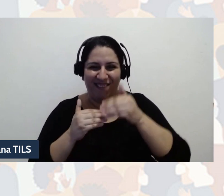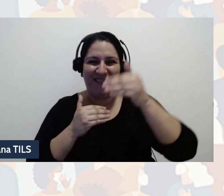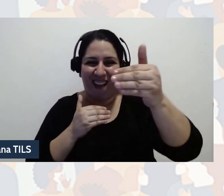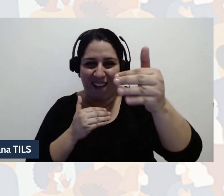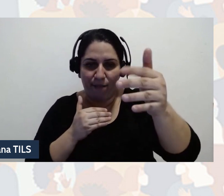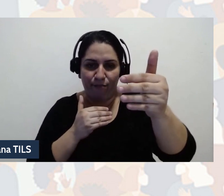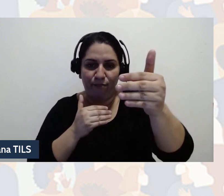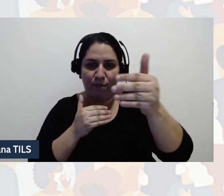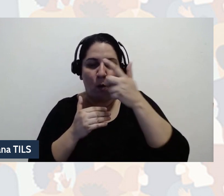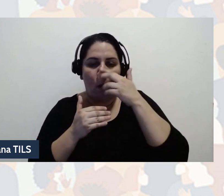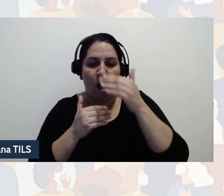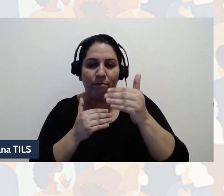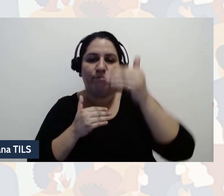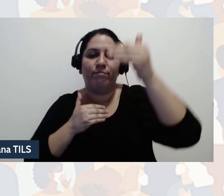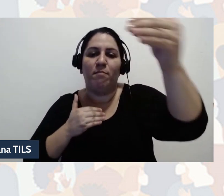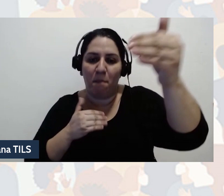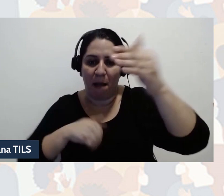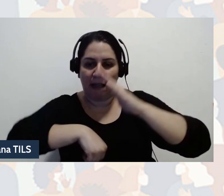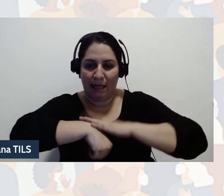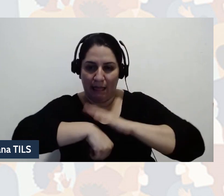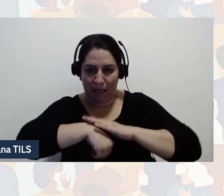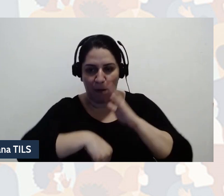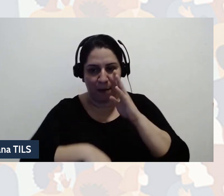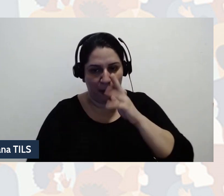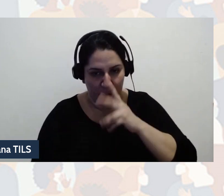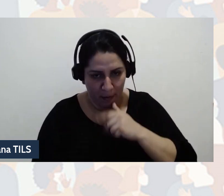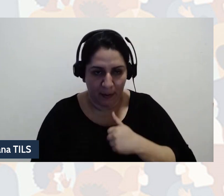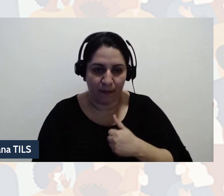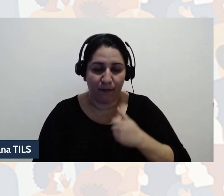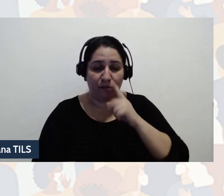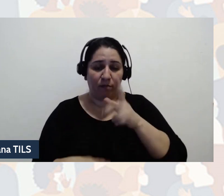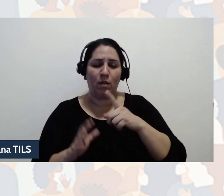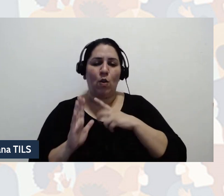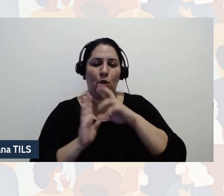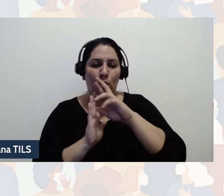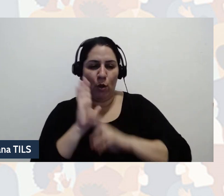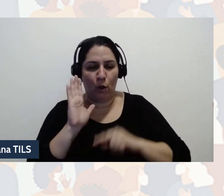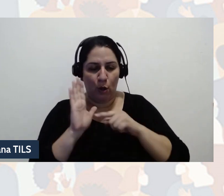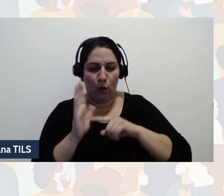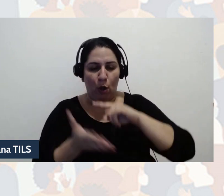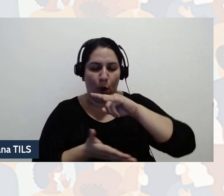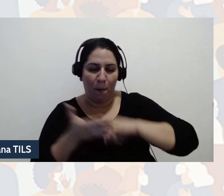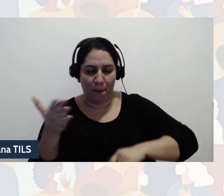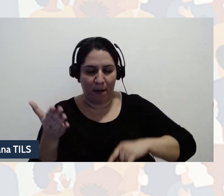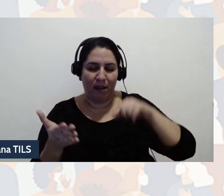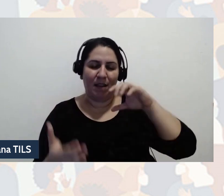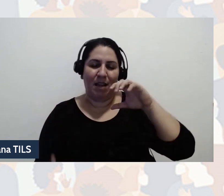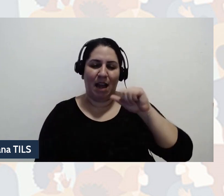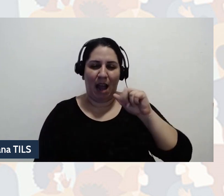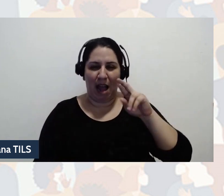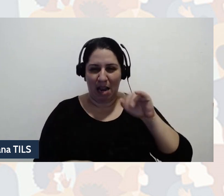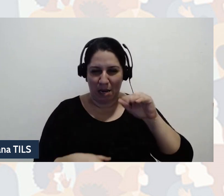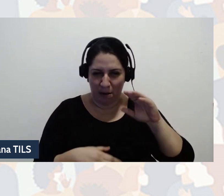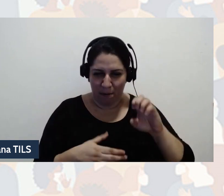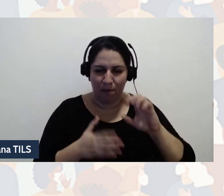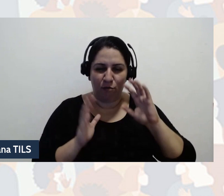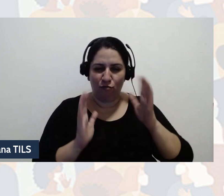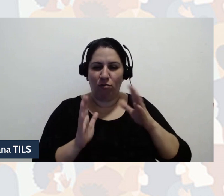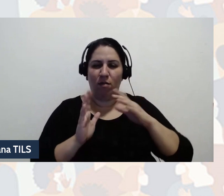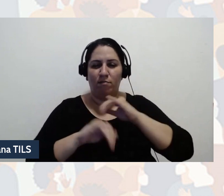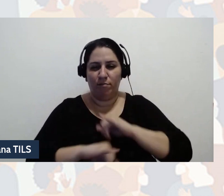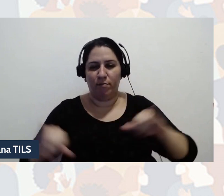documento Gênero e Covid-19 na América Latina e no Caribe, Dimensões de Gênero na Resposta, que foi publicado pela ONU